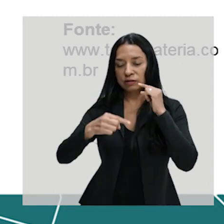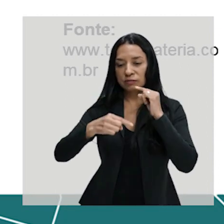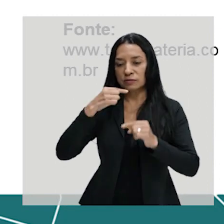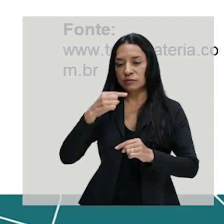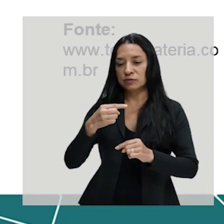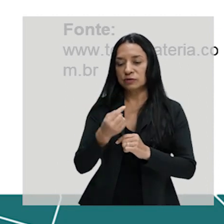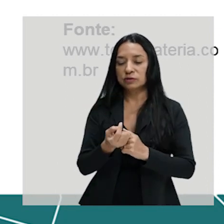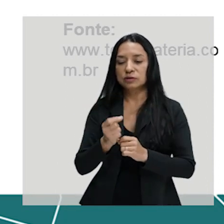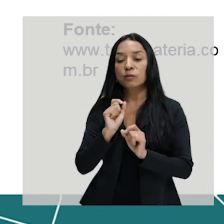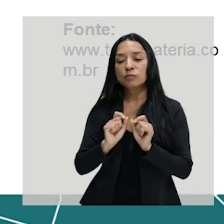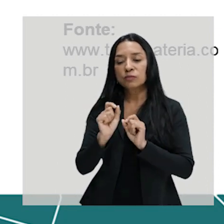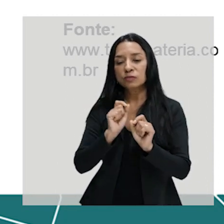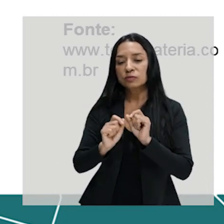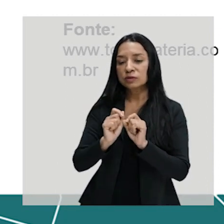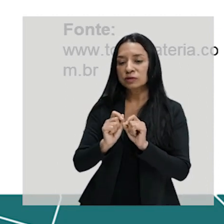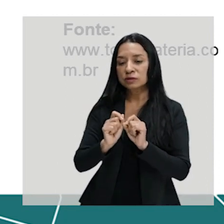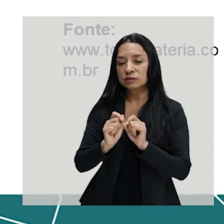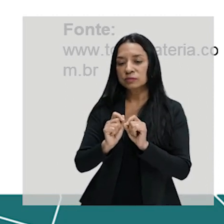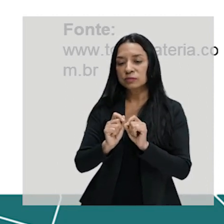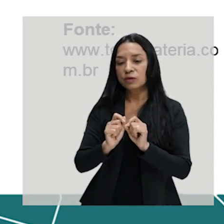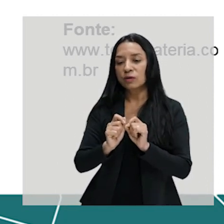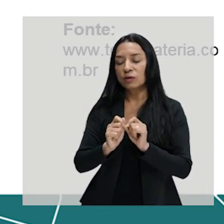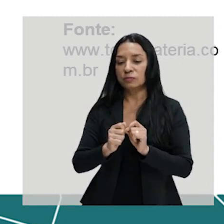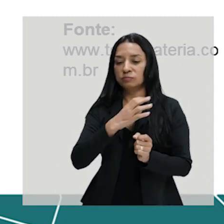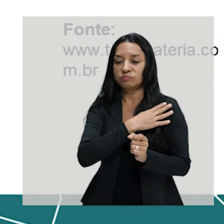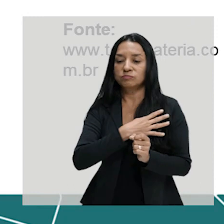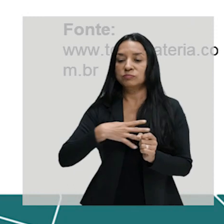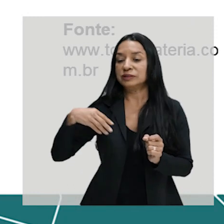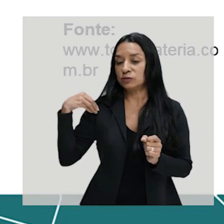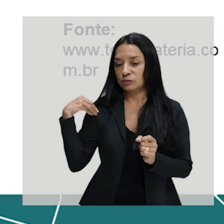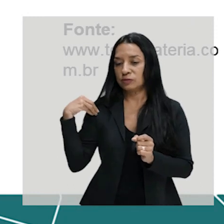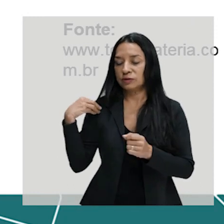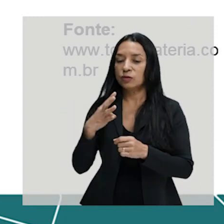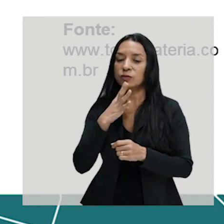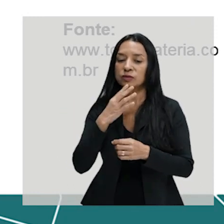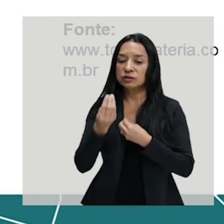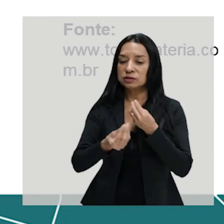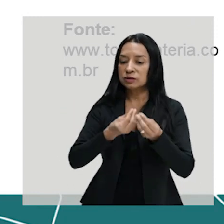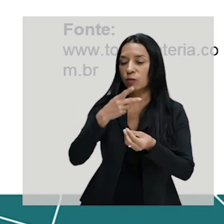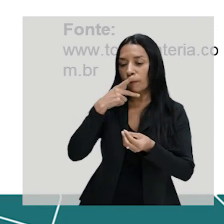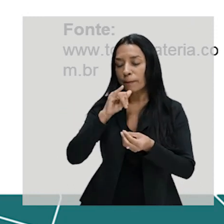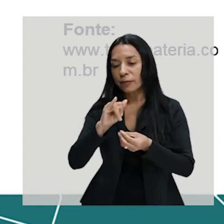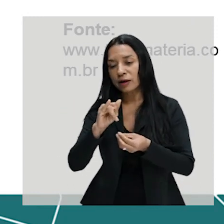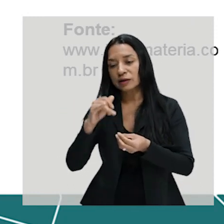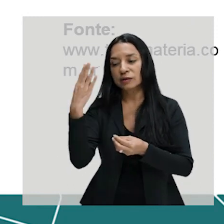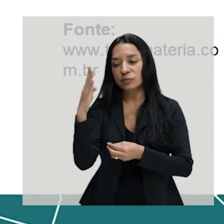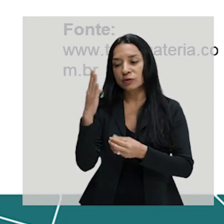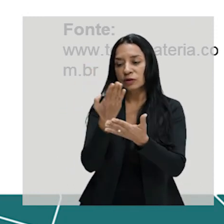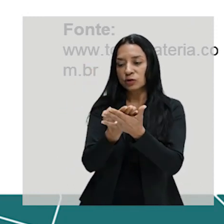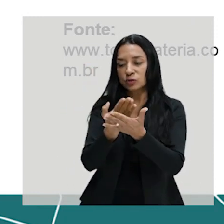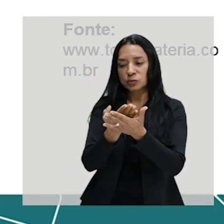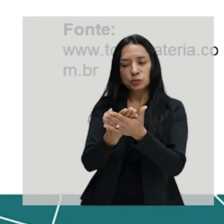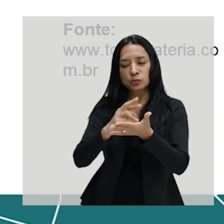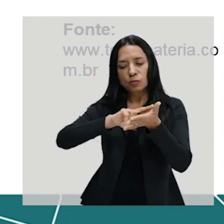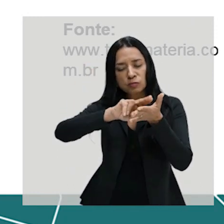pelo filósofo grego Aristóteles inclusive pessoal Aristóteles ele é conhecido como pai da biologia tá Ele estudou muitos